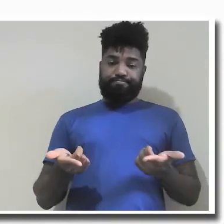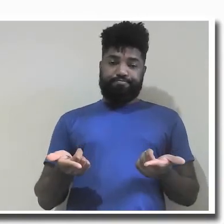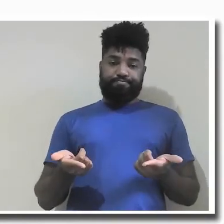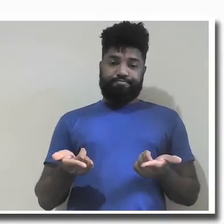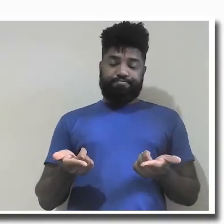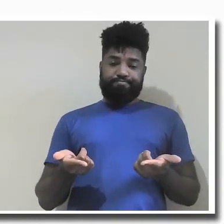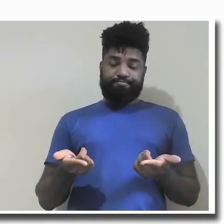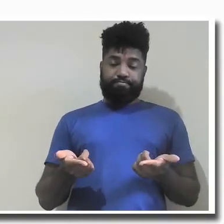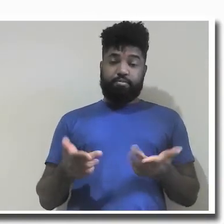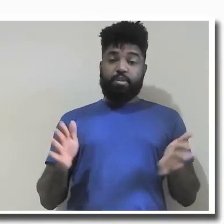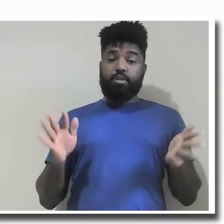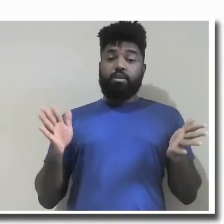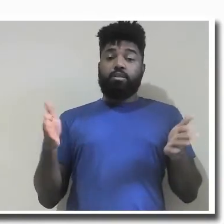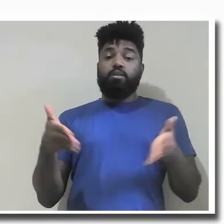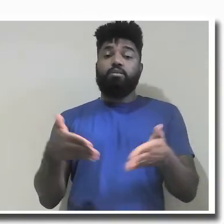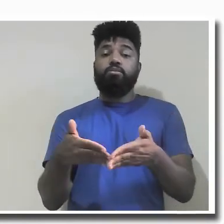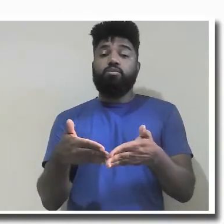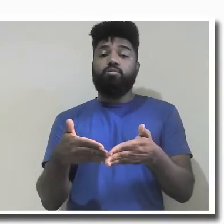para todo